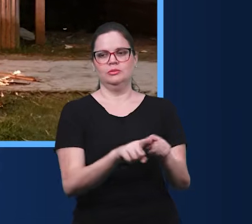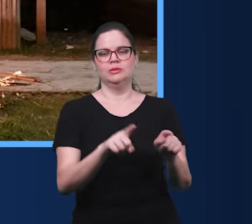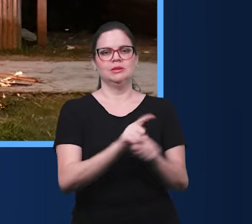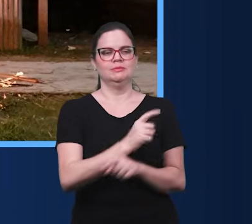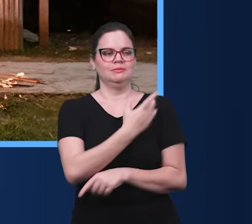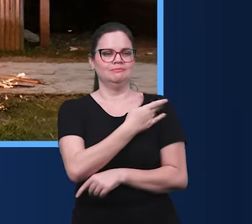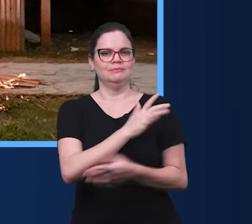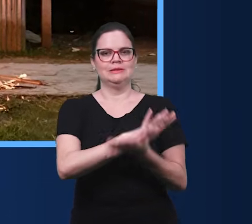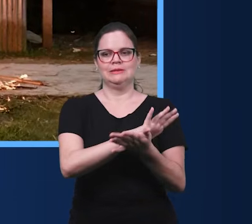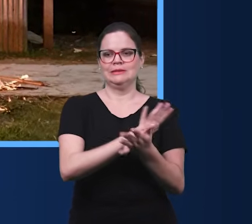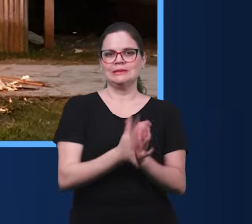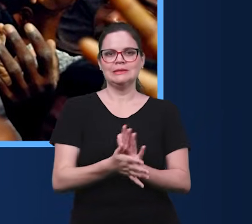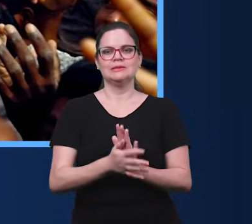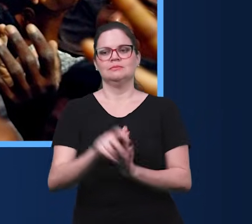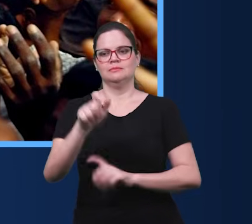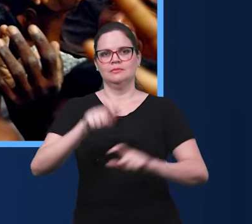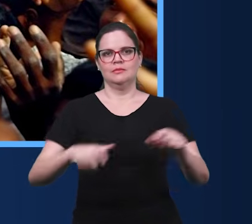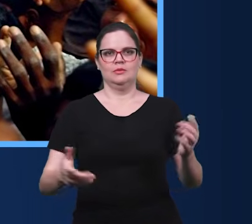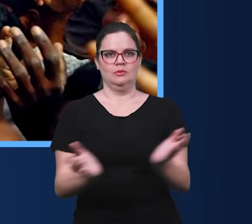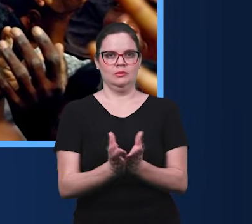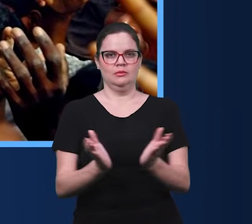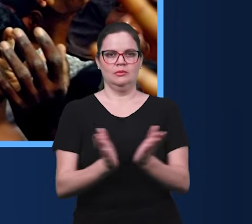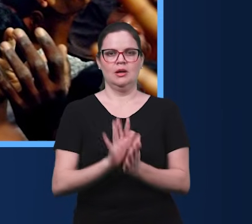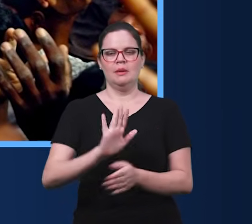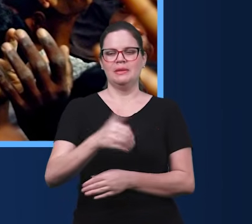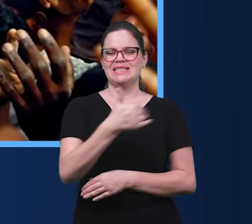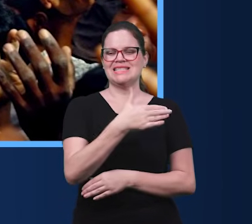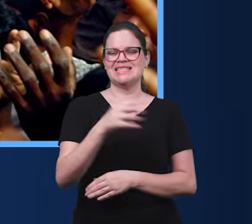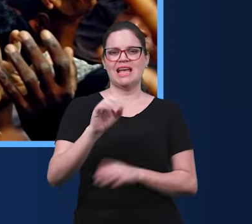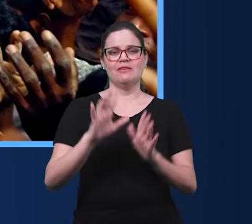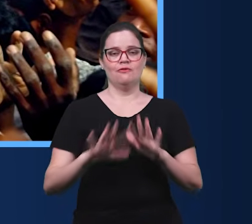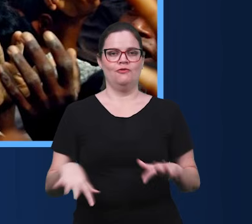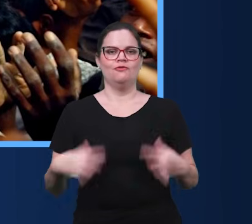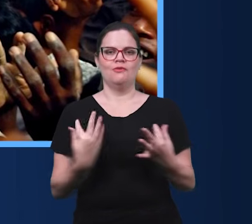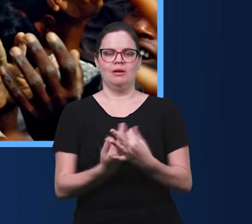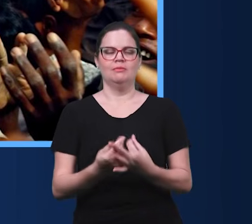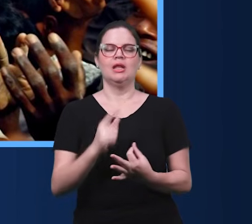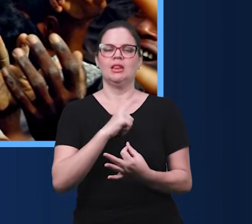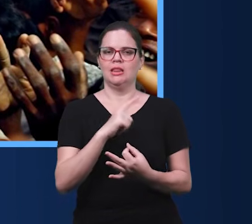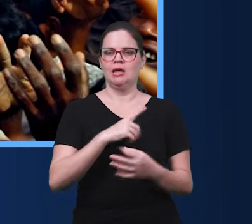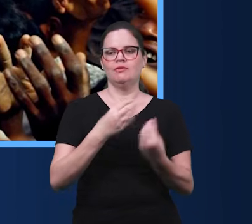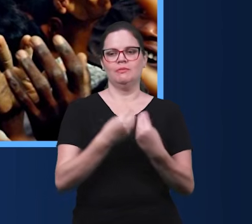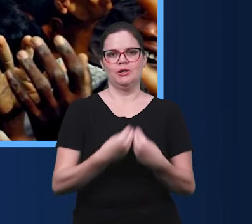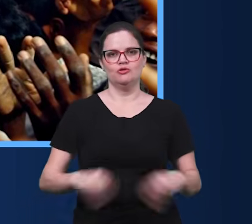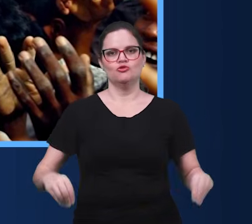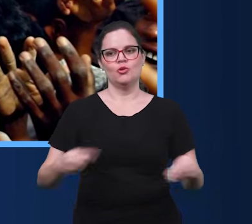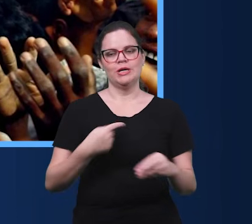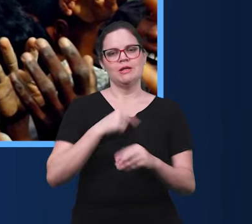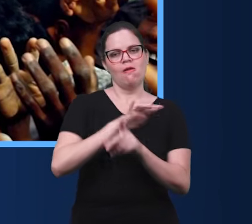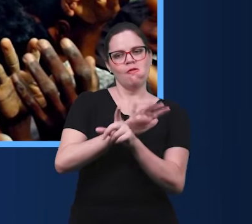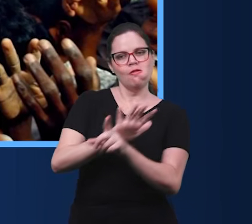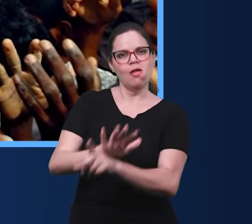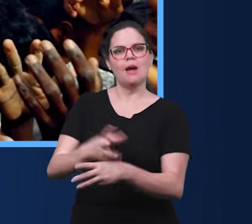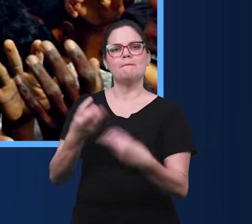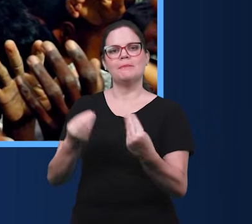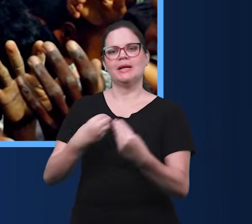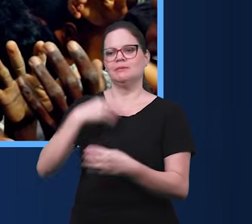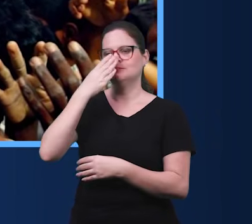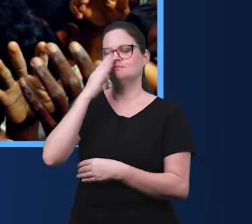discriminação e extermínio dos cristãos. Mais de 100 famílias foram pressionadas a negarem a sua